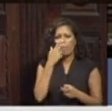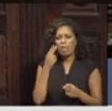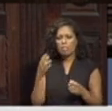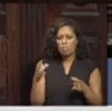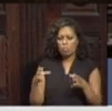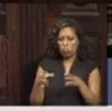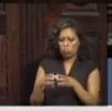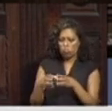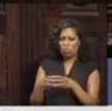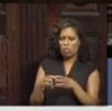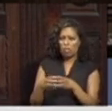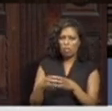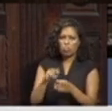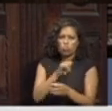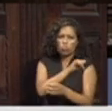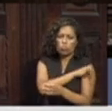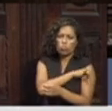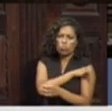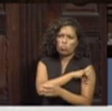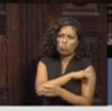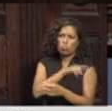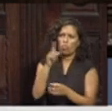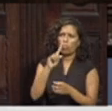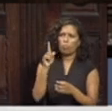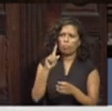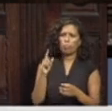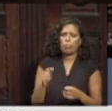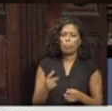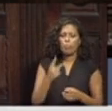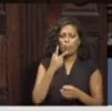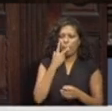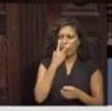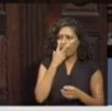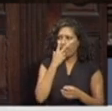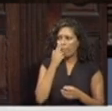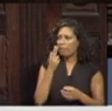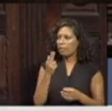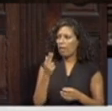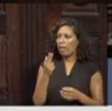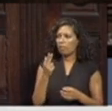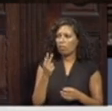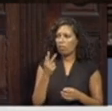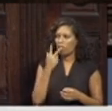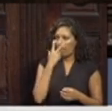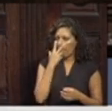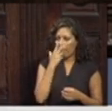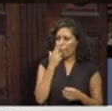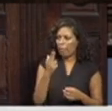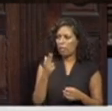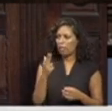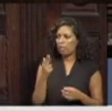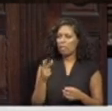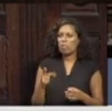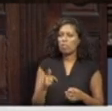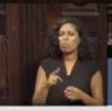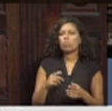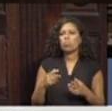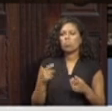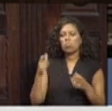que vive o município de Angra dos Reis, com a população trancada dentro de casa, sem poder